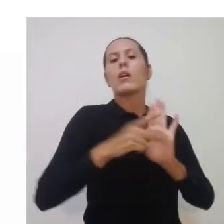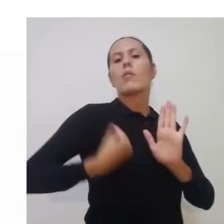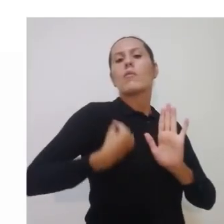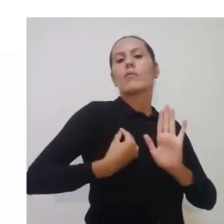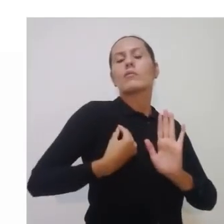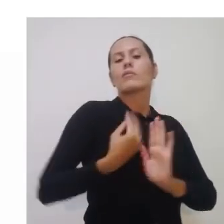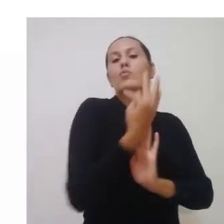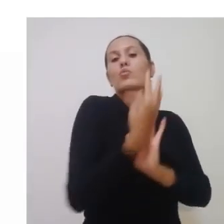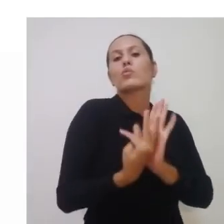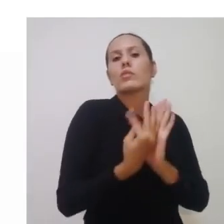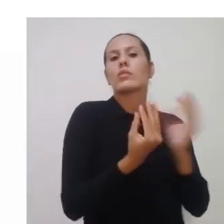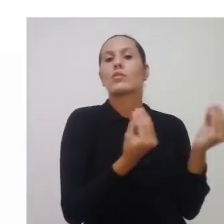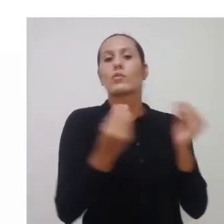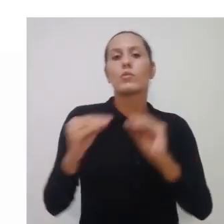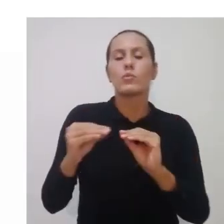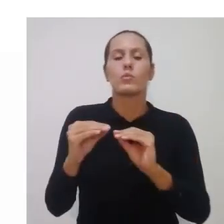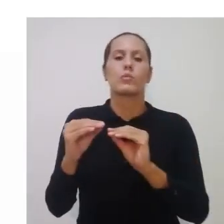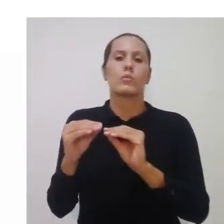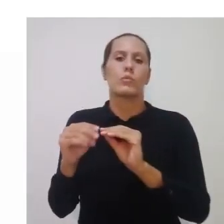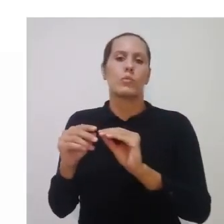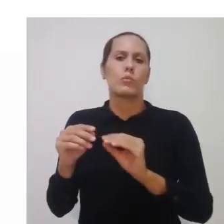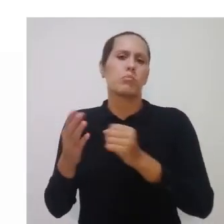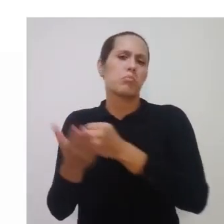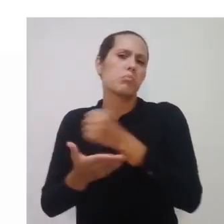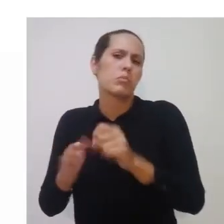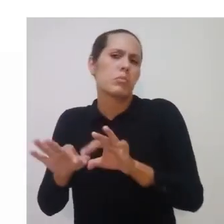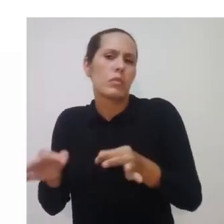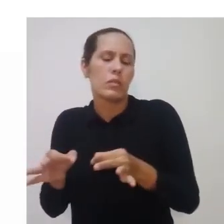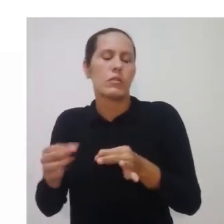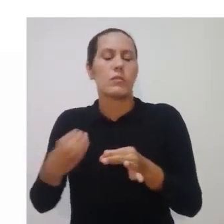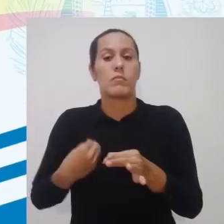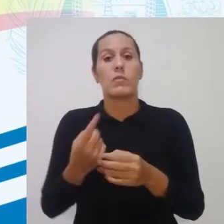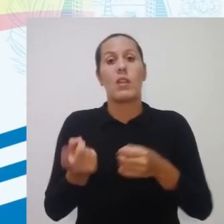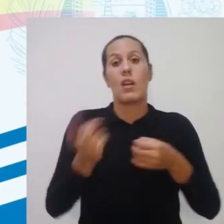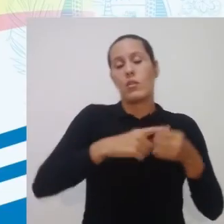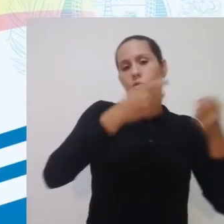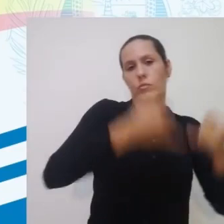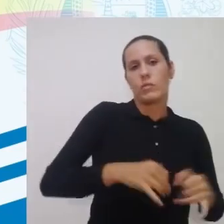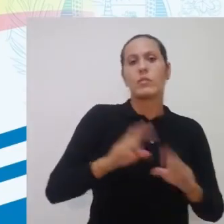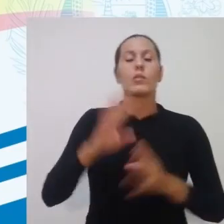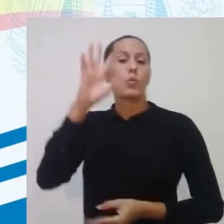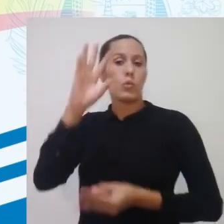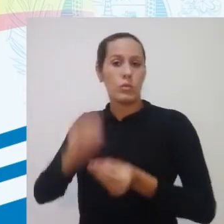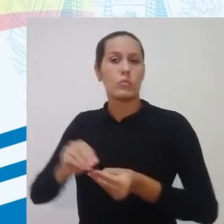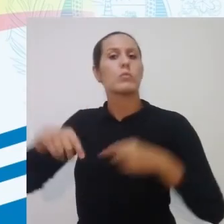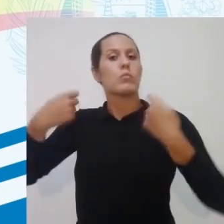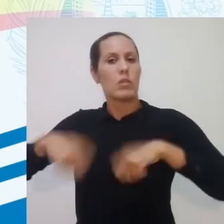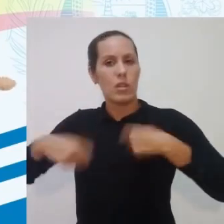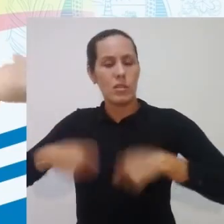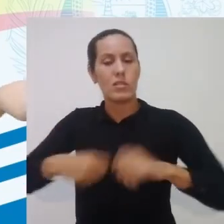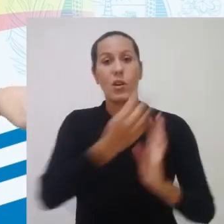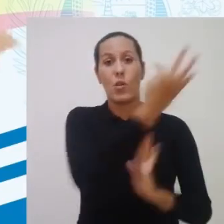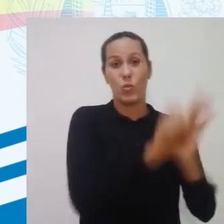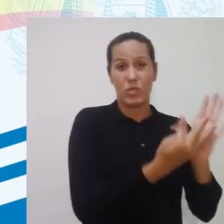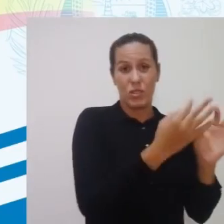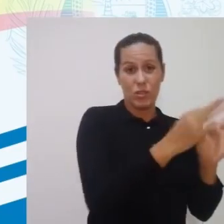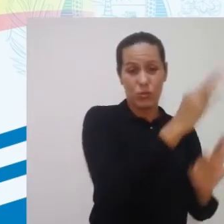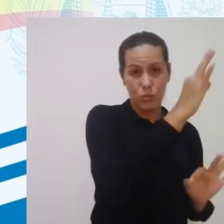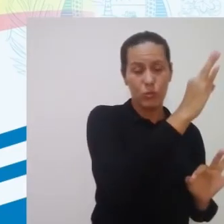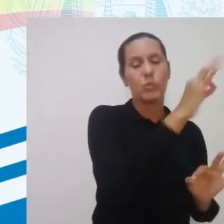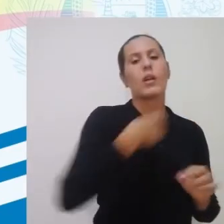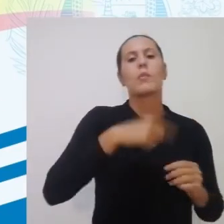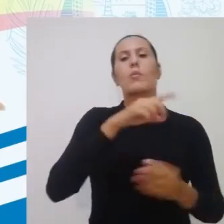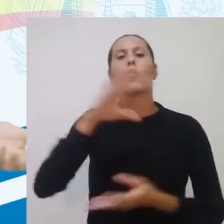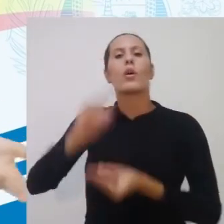ou seja, uma retomada breve daquilo que foi dito. Ou seja, o resumo tem que ser menor que o texto